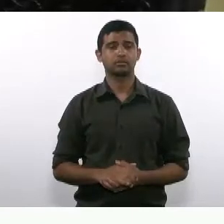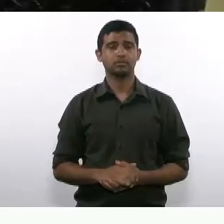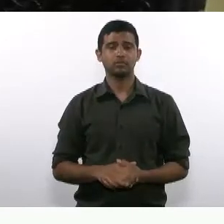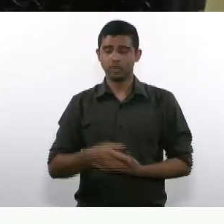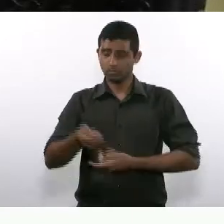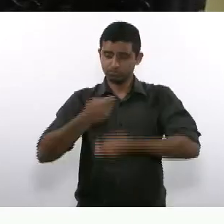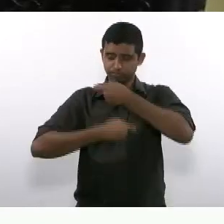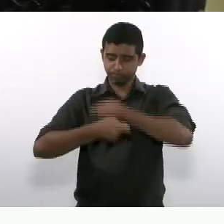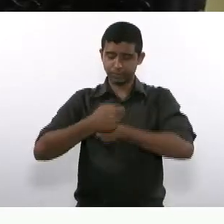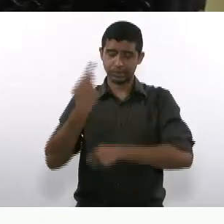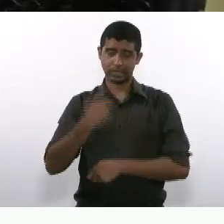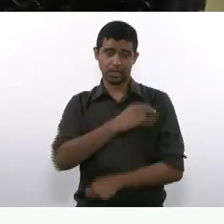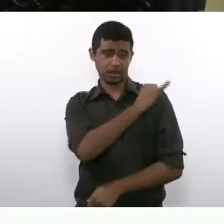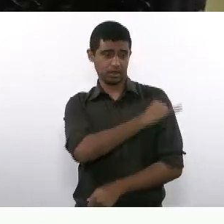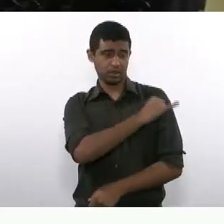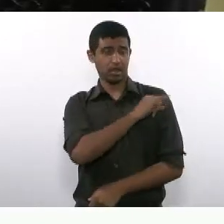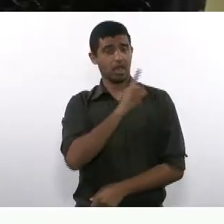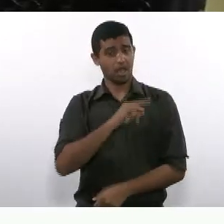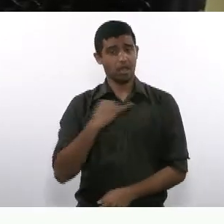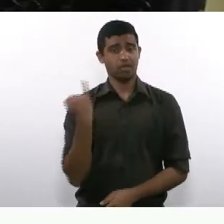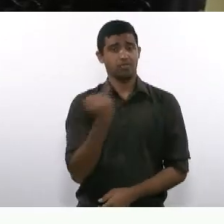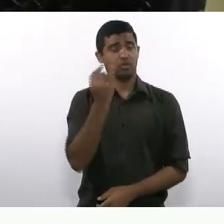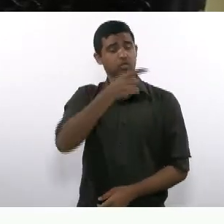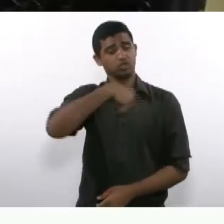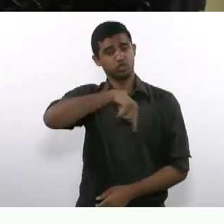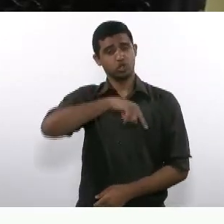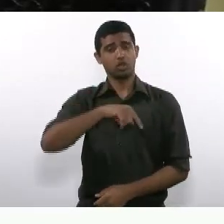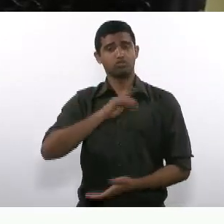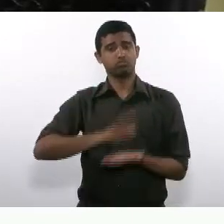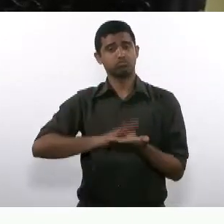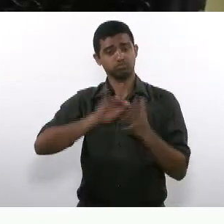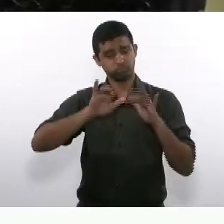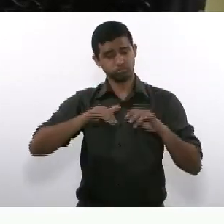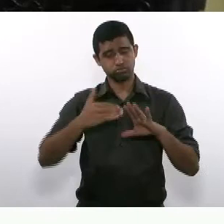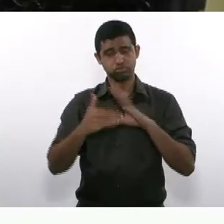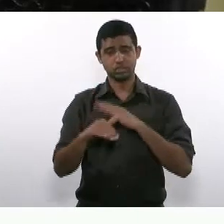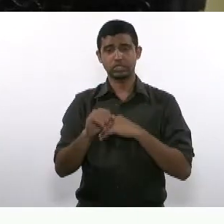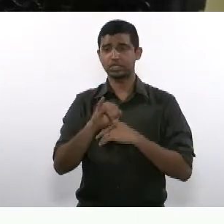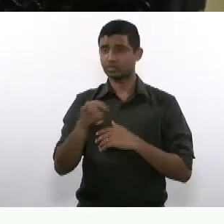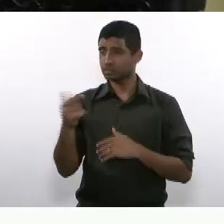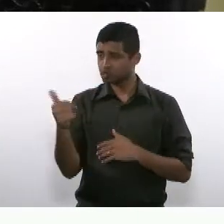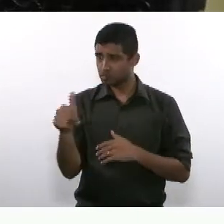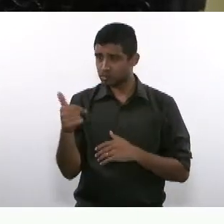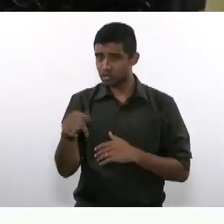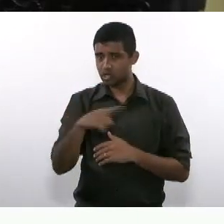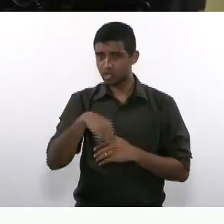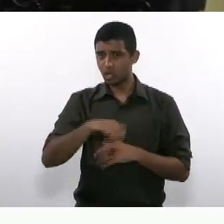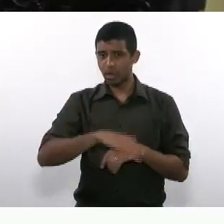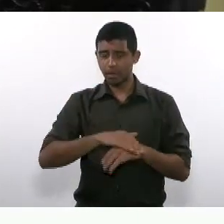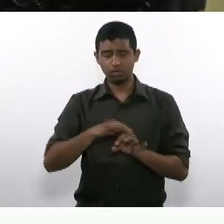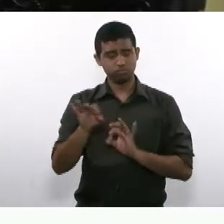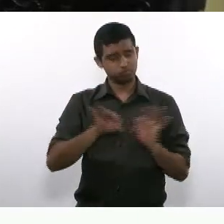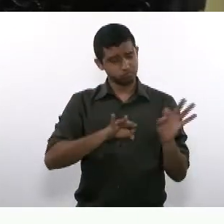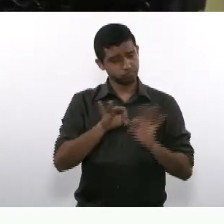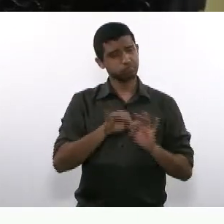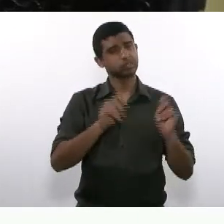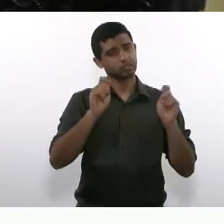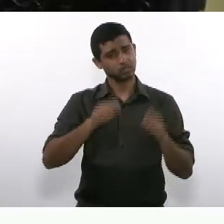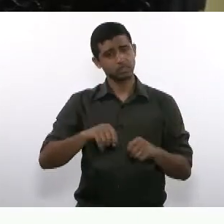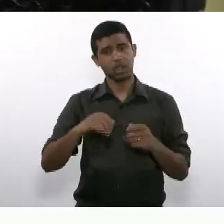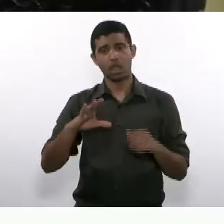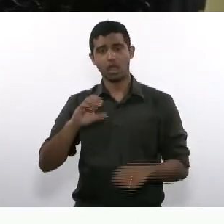retornado ao Rio de Janeiro, é importante que a gente caminhe, se os senhores não têm, é necessário que a gente faça através de algum